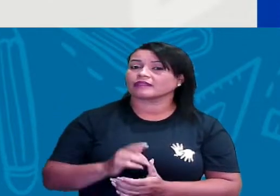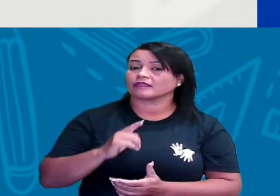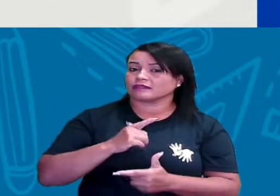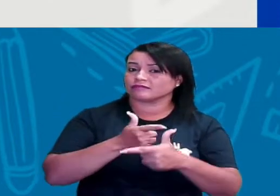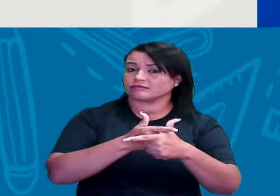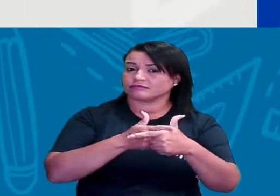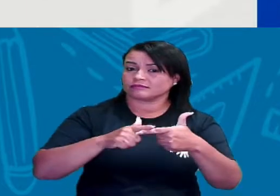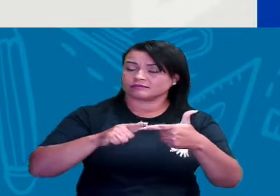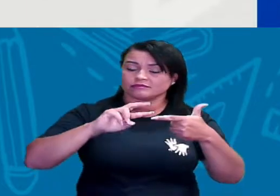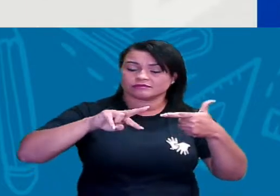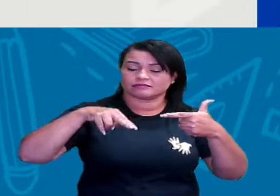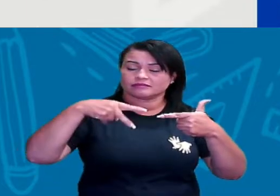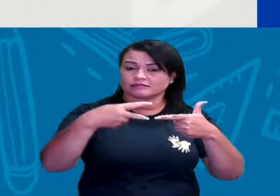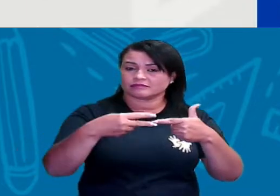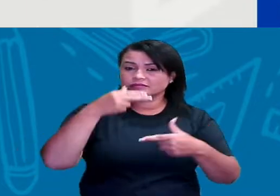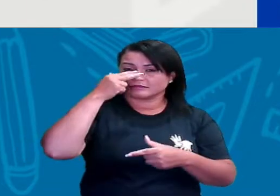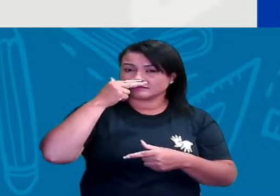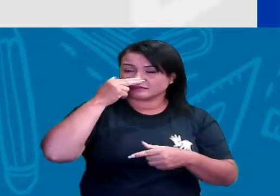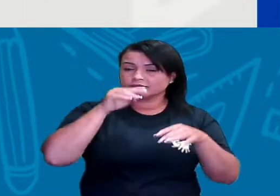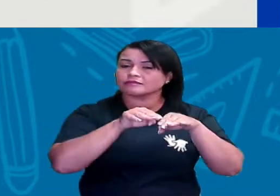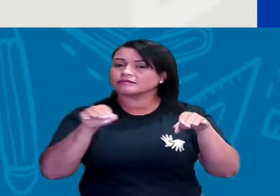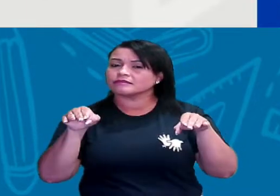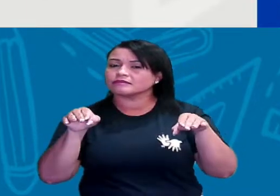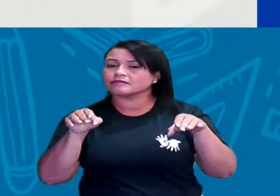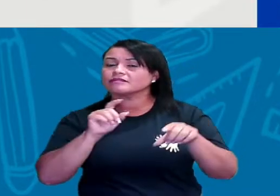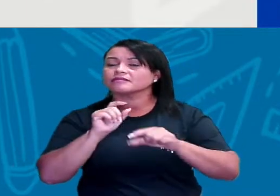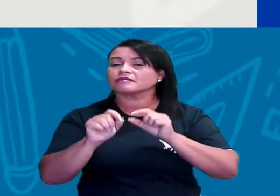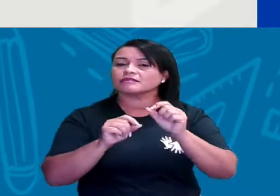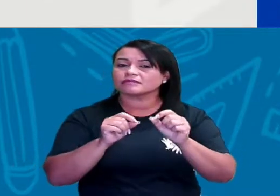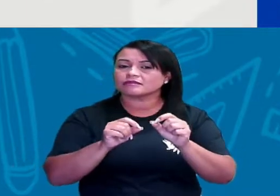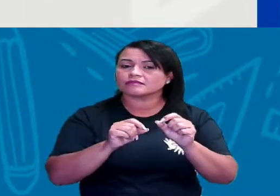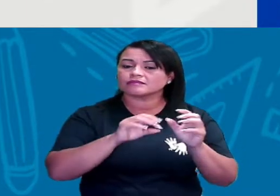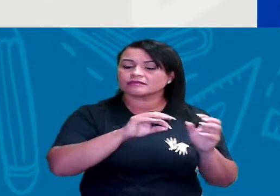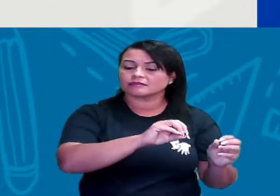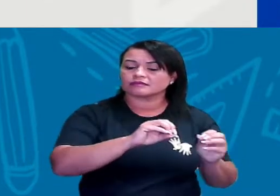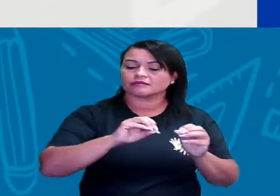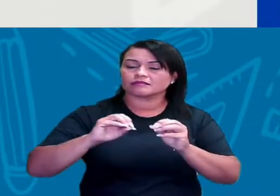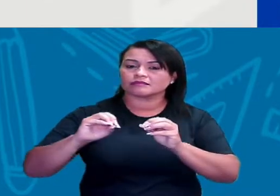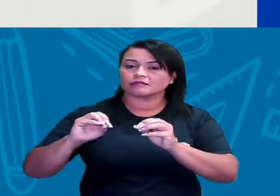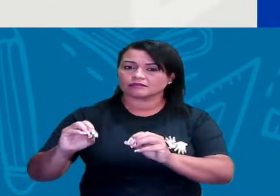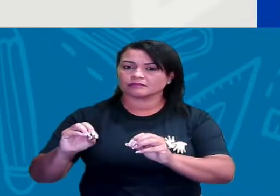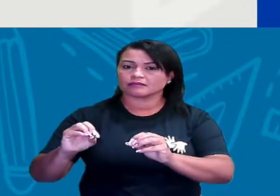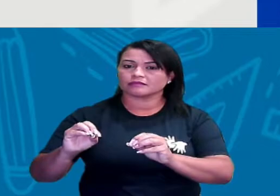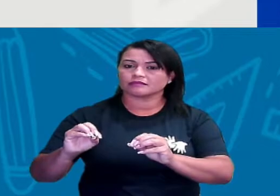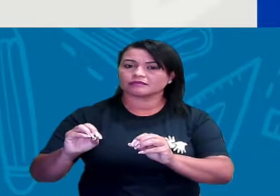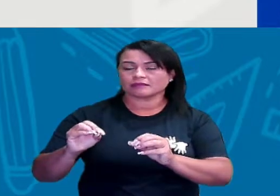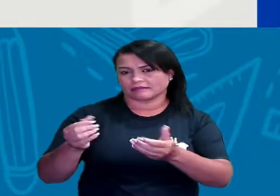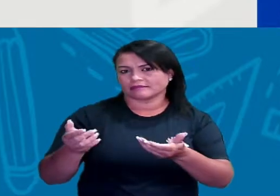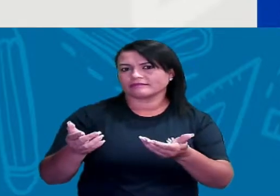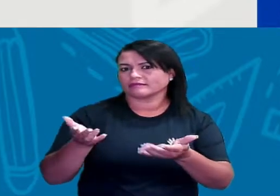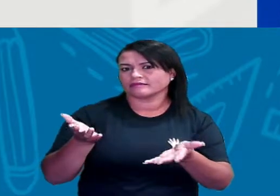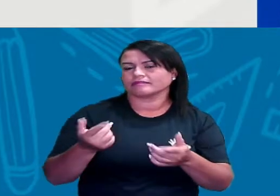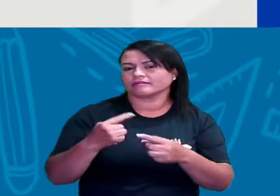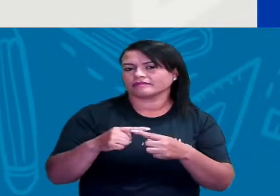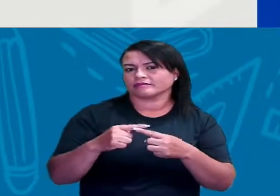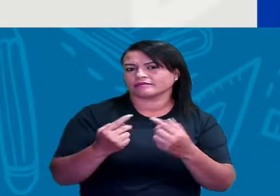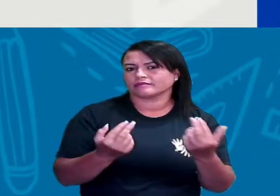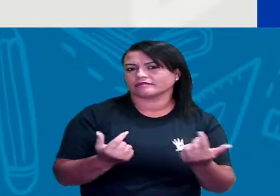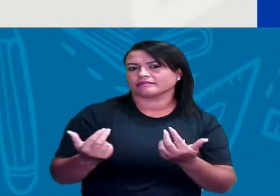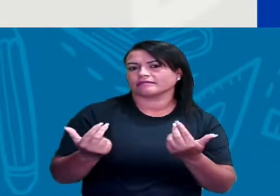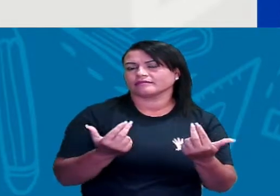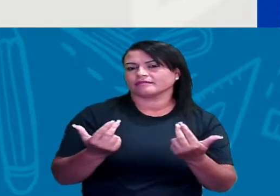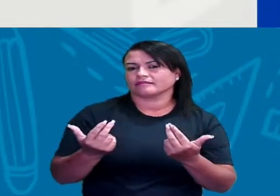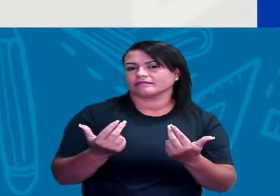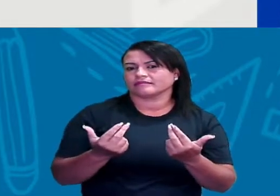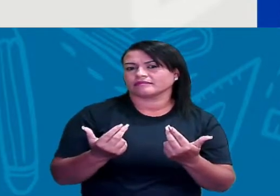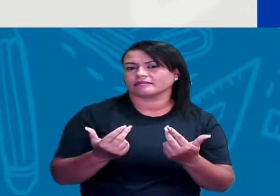de potência de mesma base, o que é que nós vamos fazer? Repetir a base, não é isso? Porque as bases são iguais. E